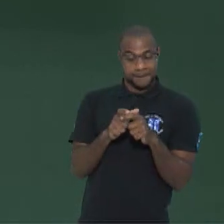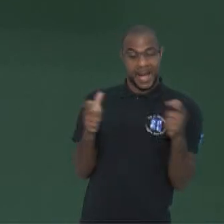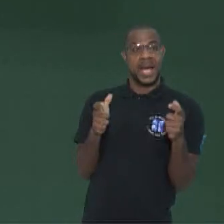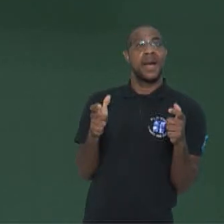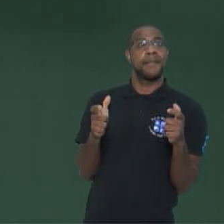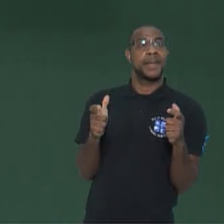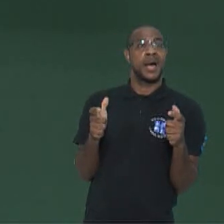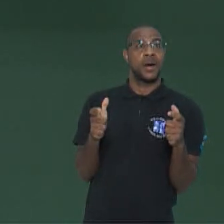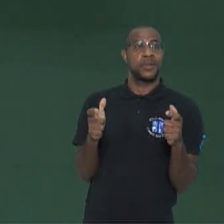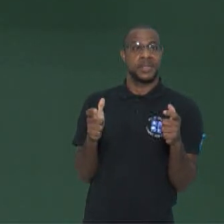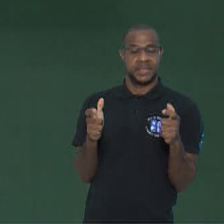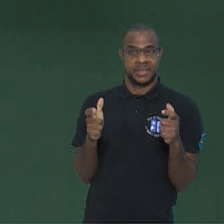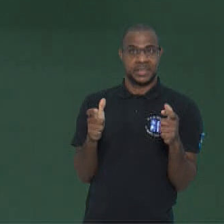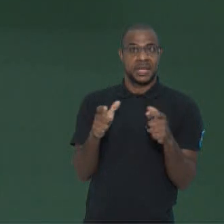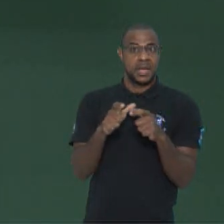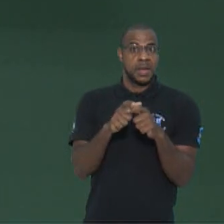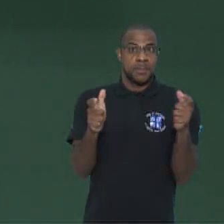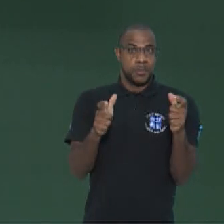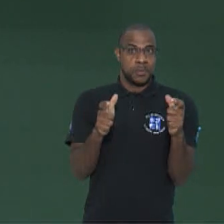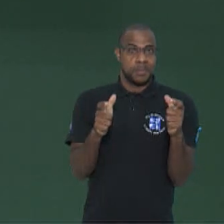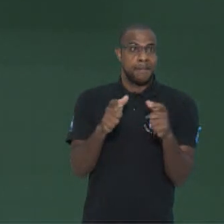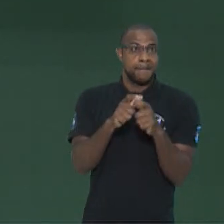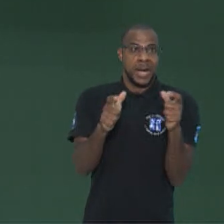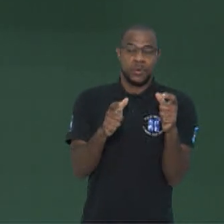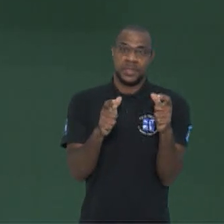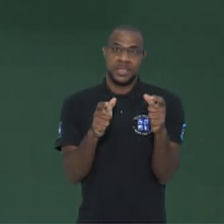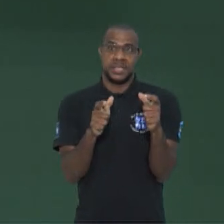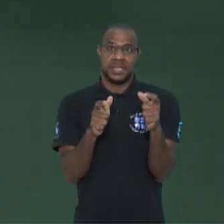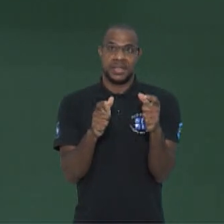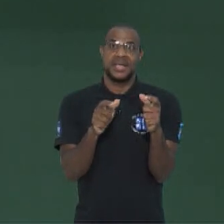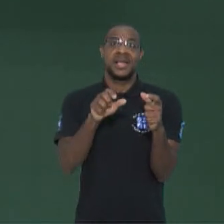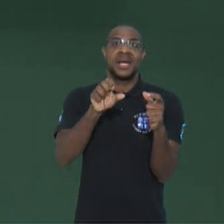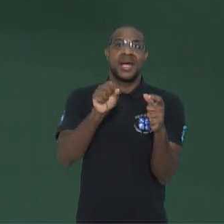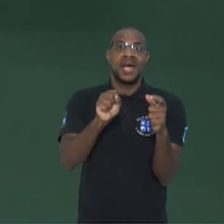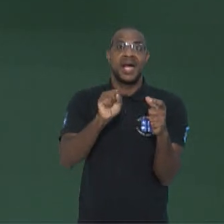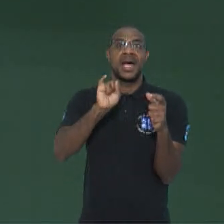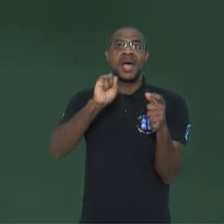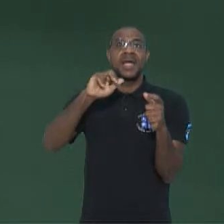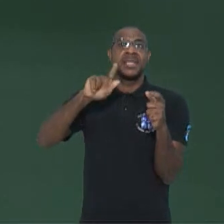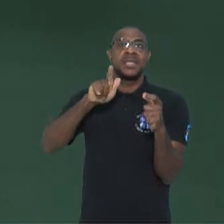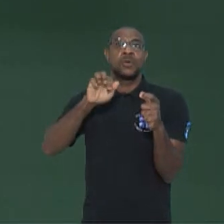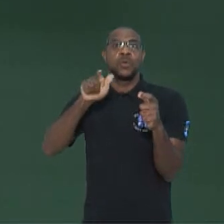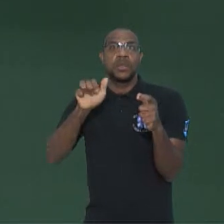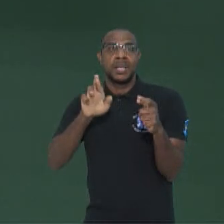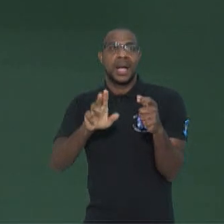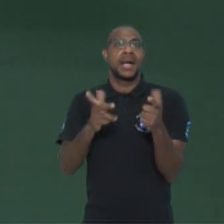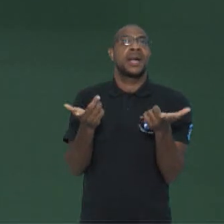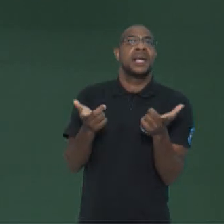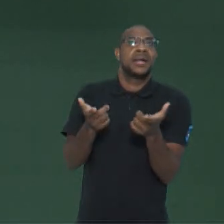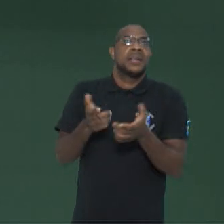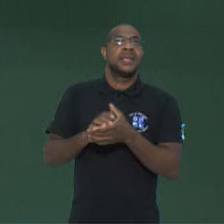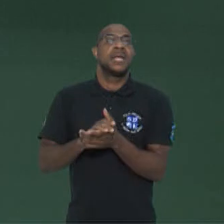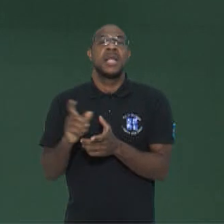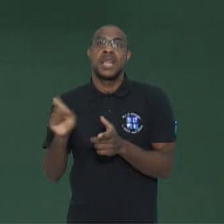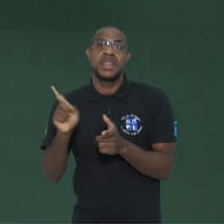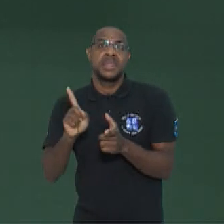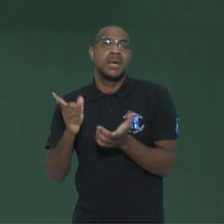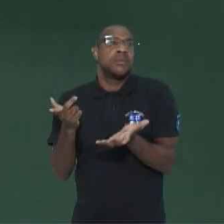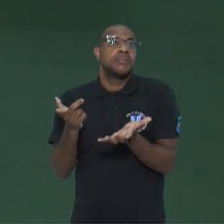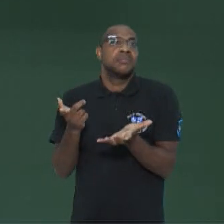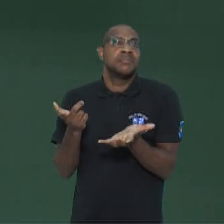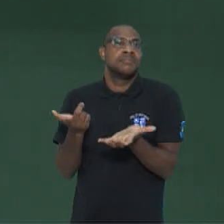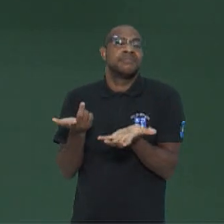no singular, pessoas no plural, e aí eu não sei como é que eu faço essa concordância, né? Então, neste